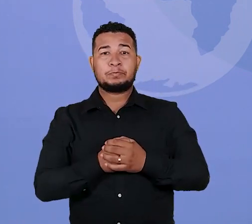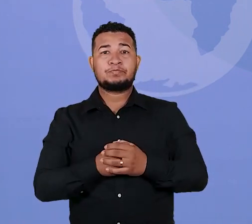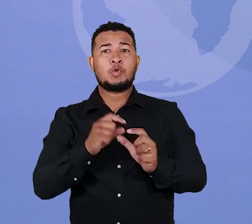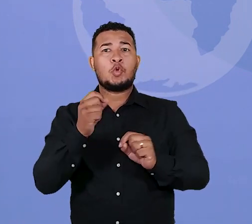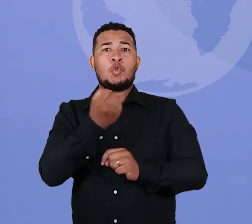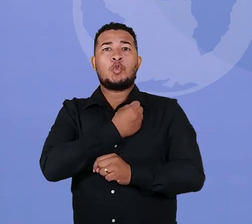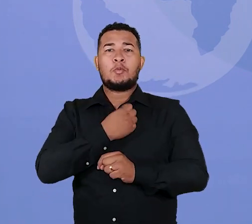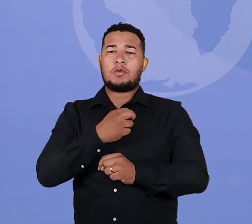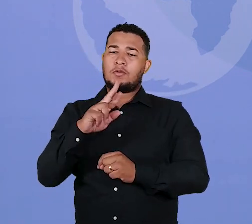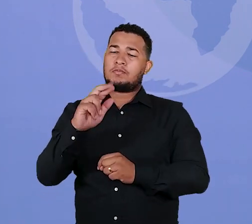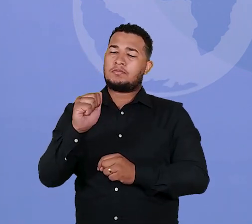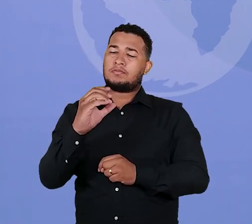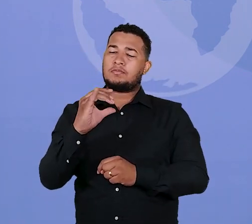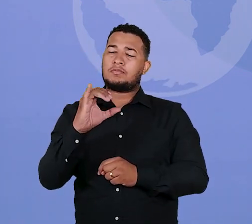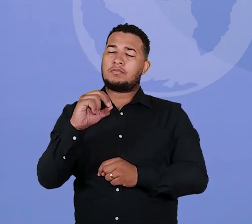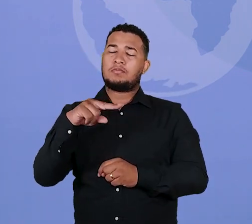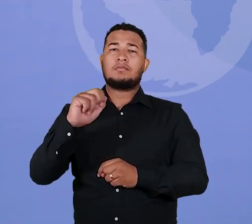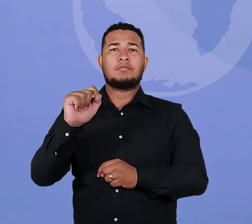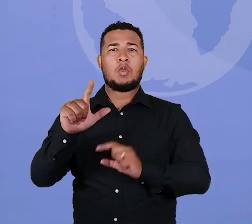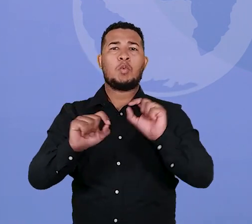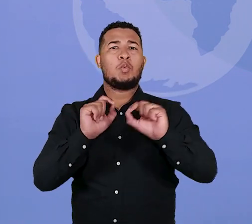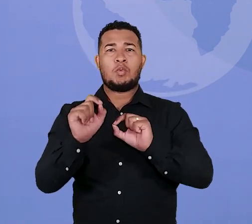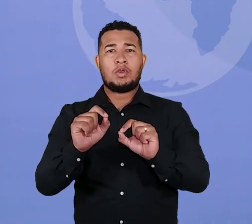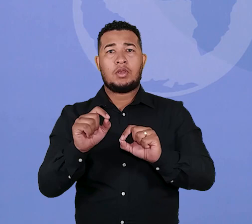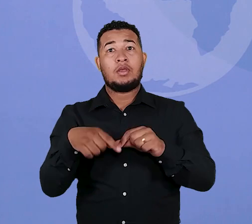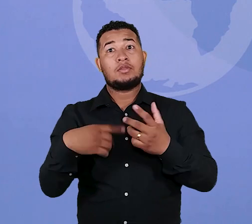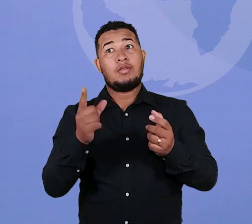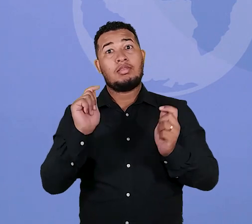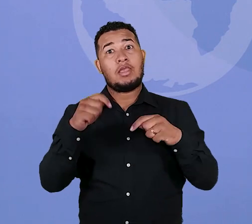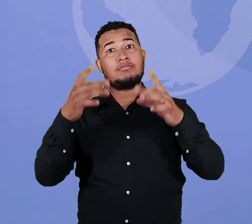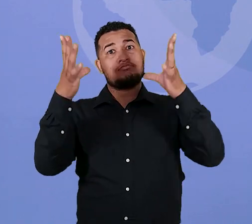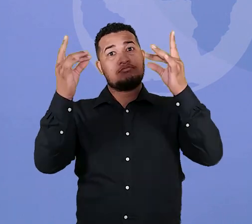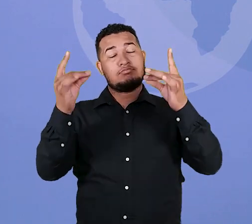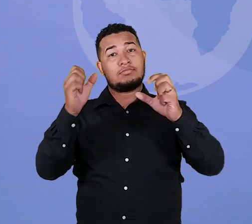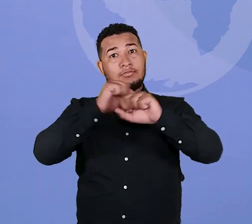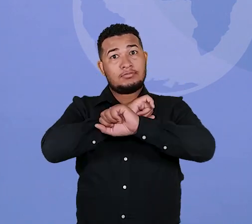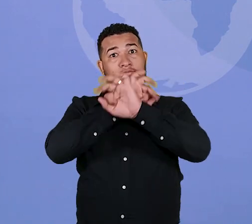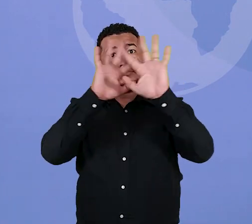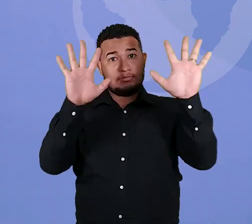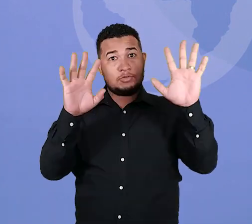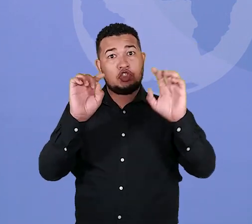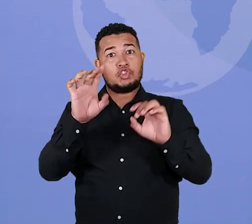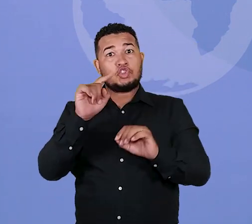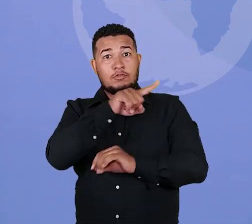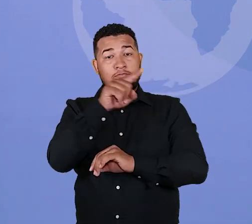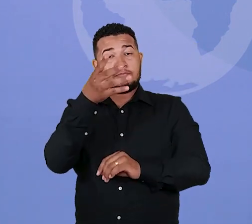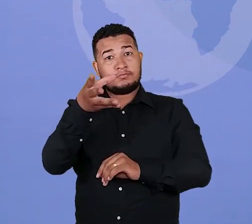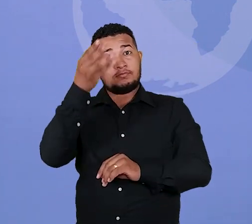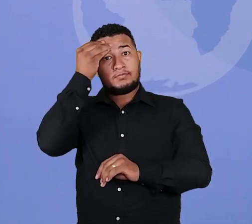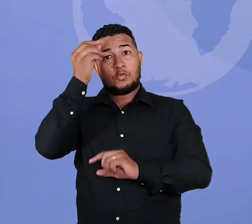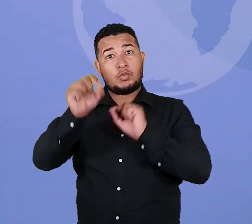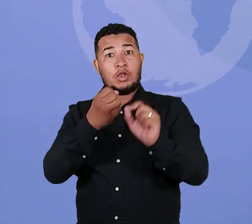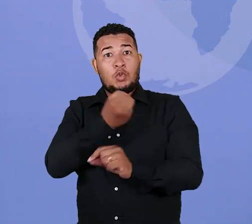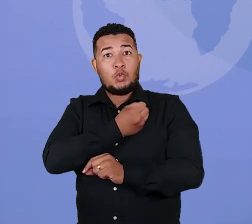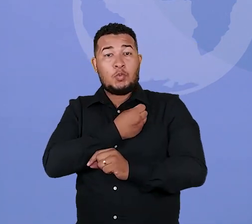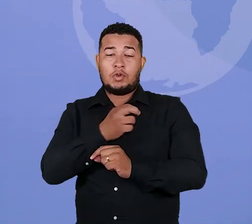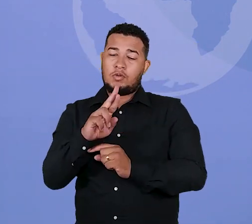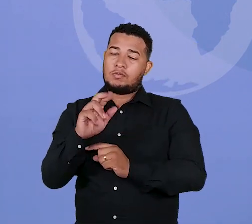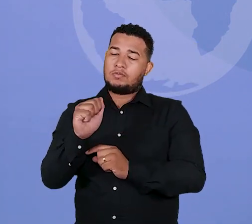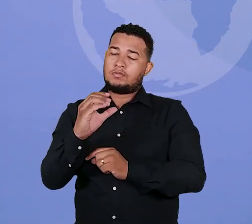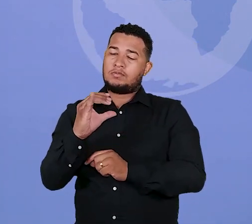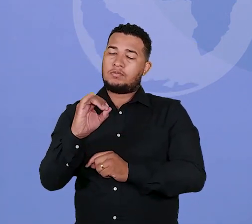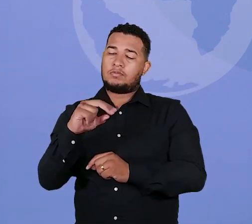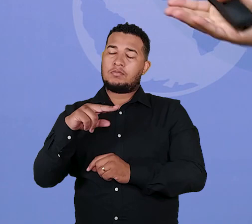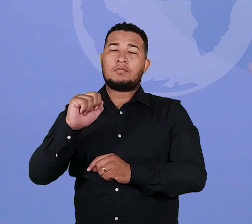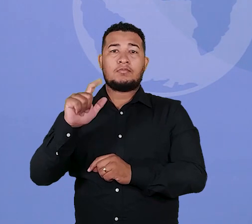números racionais? Ó, a definição ela é ampla. Vamos fazer o seguinte aqui só para gravar. Números racionais são